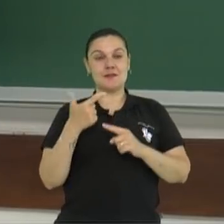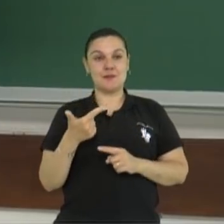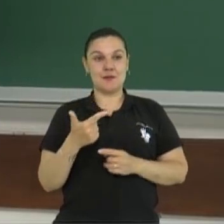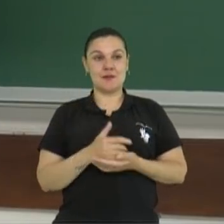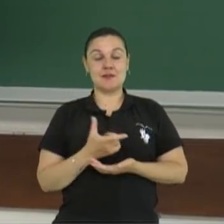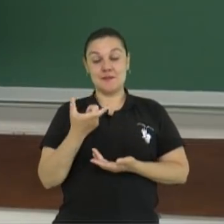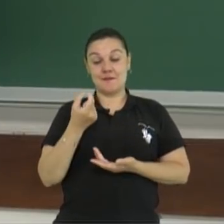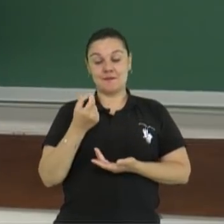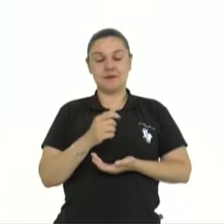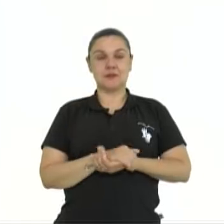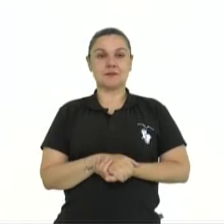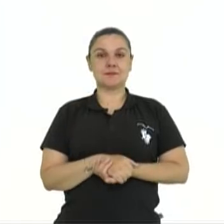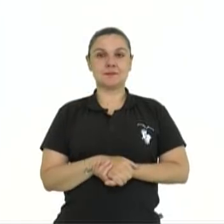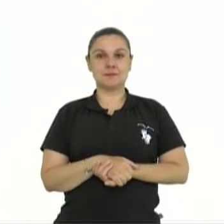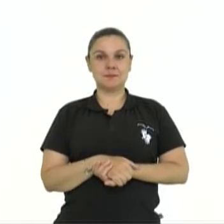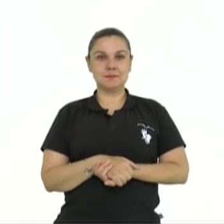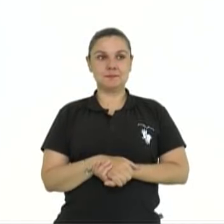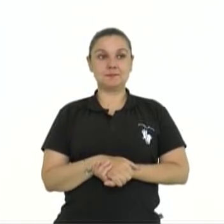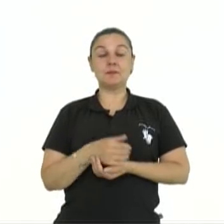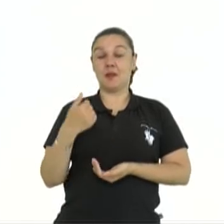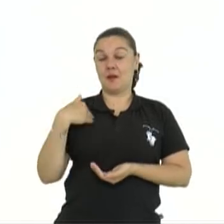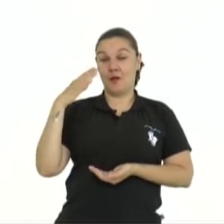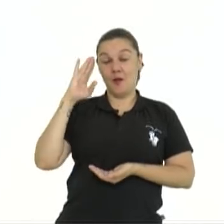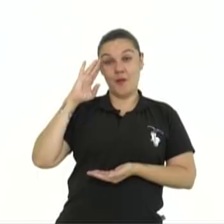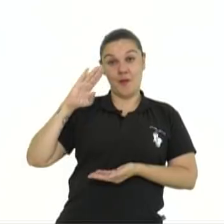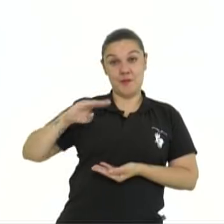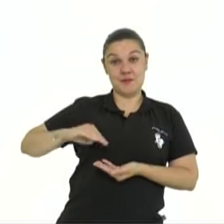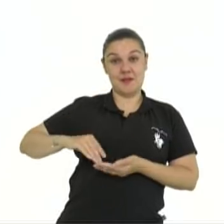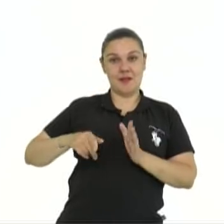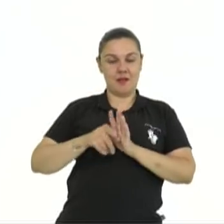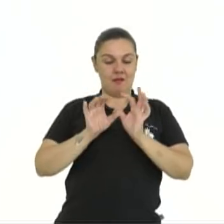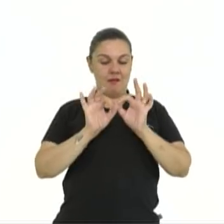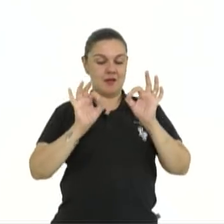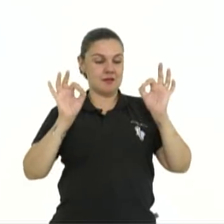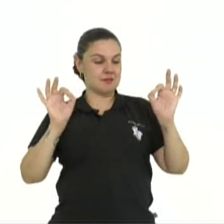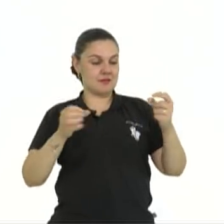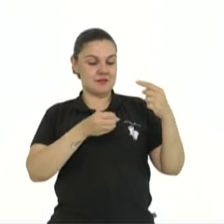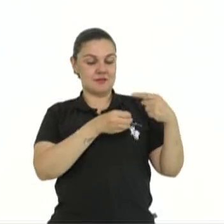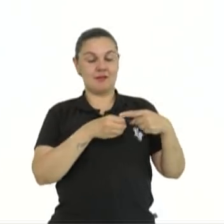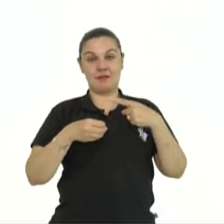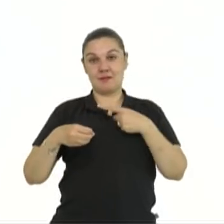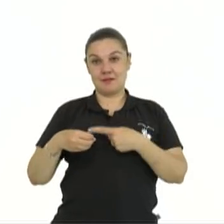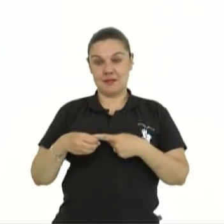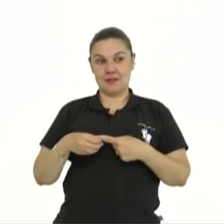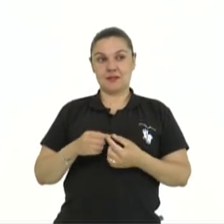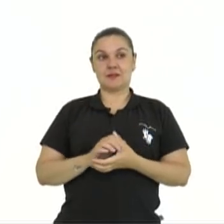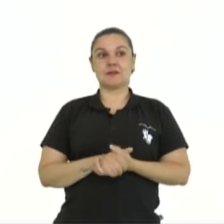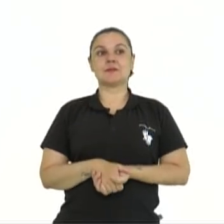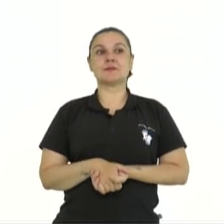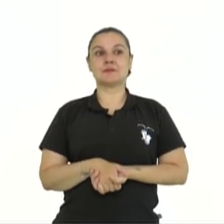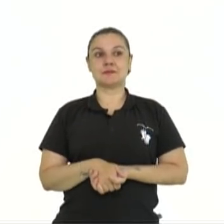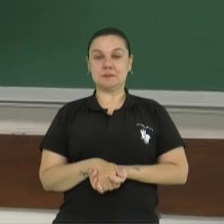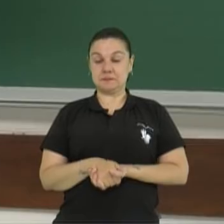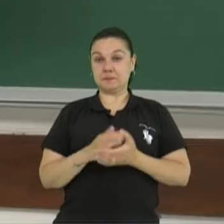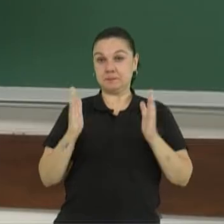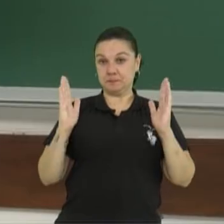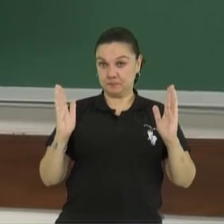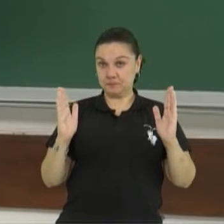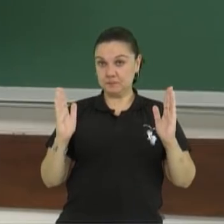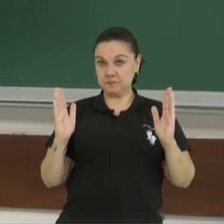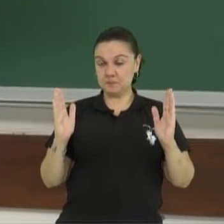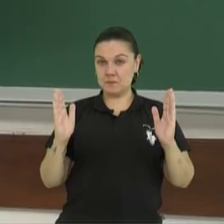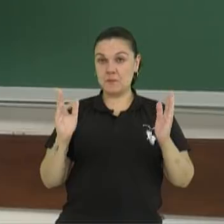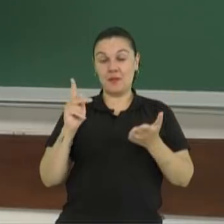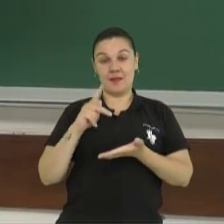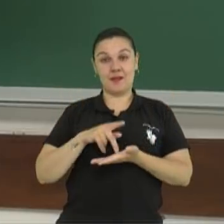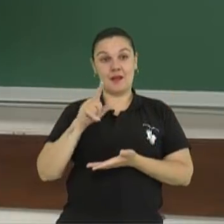2, 20. Então, eu sei que a distância entre duas cidades, né, dois pontos ali na